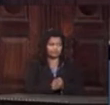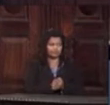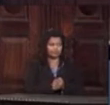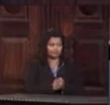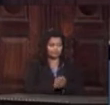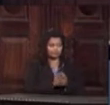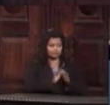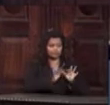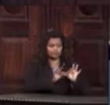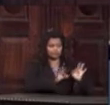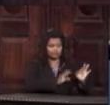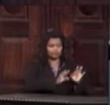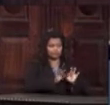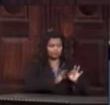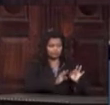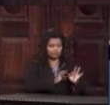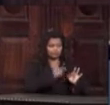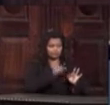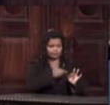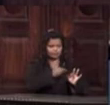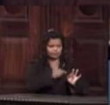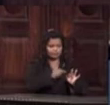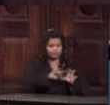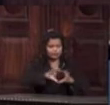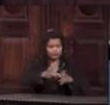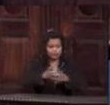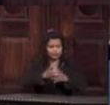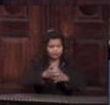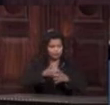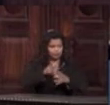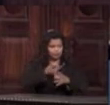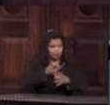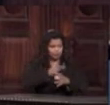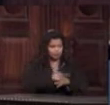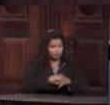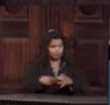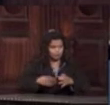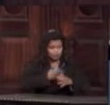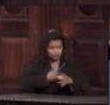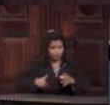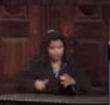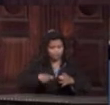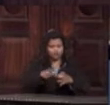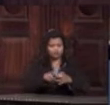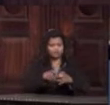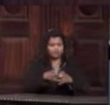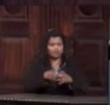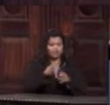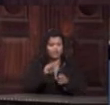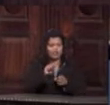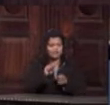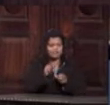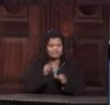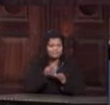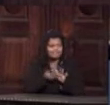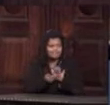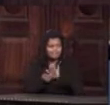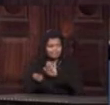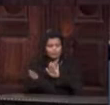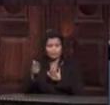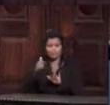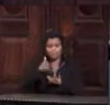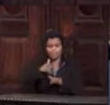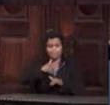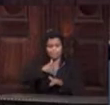retira da petrobras na condição de operadora exclusiva dos blocos de exploração do pré sal não custa lembrar